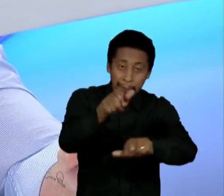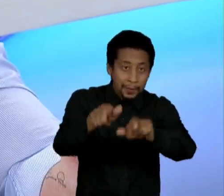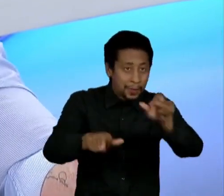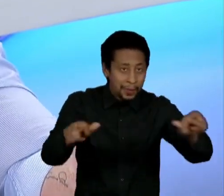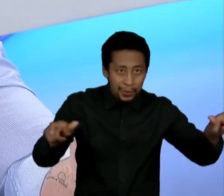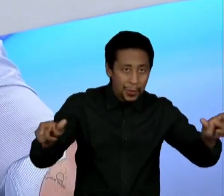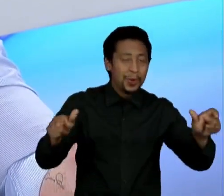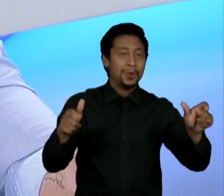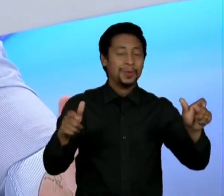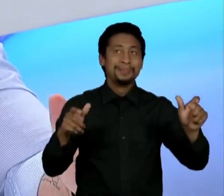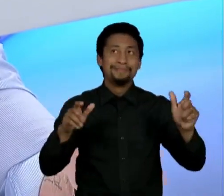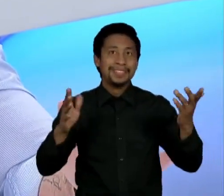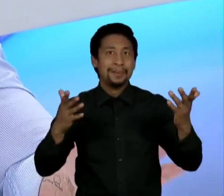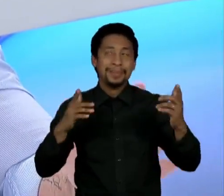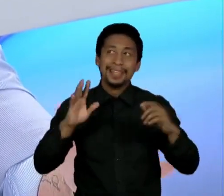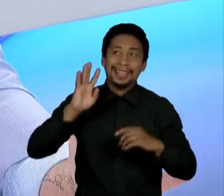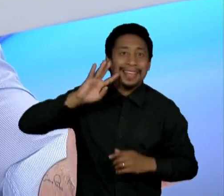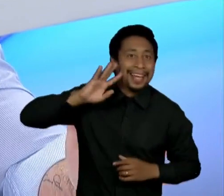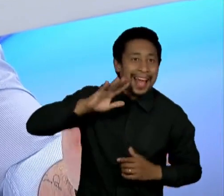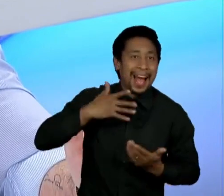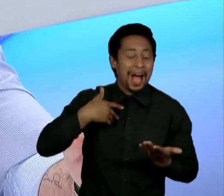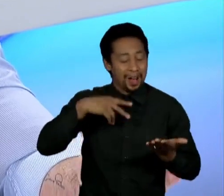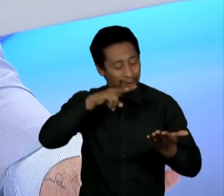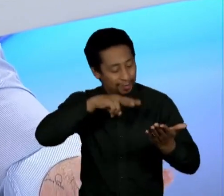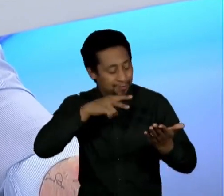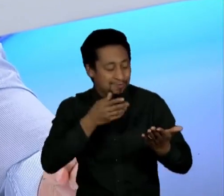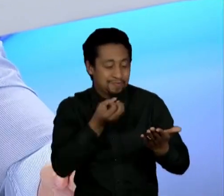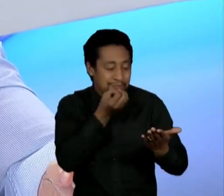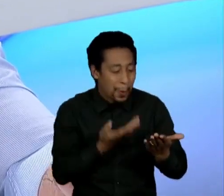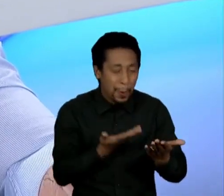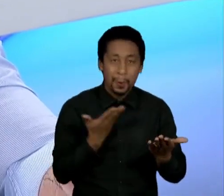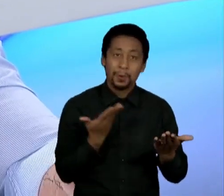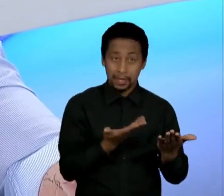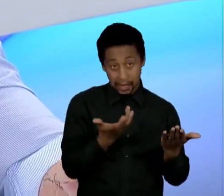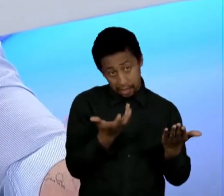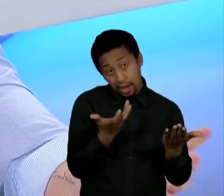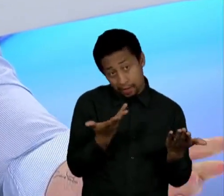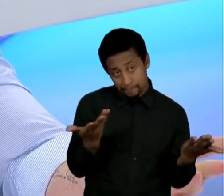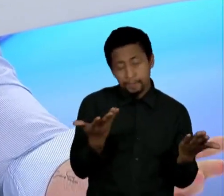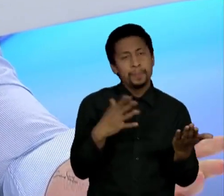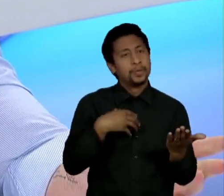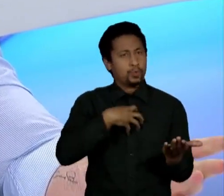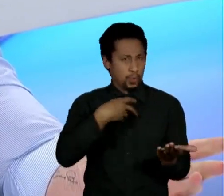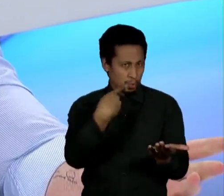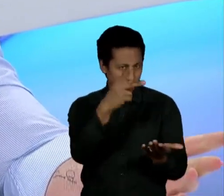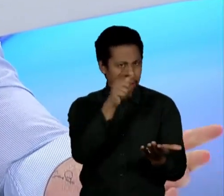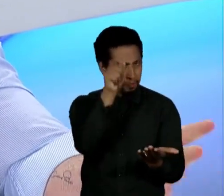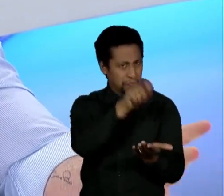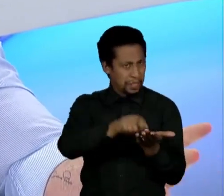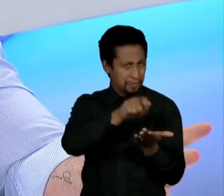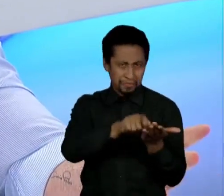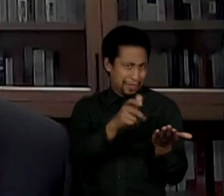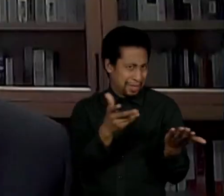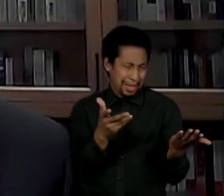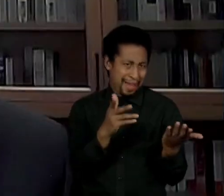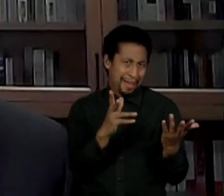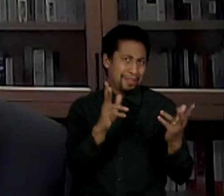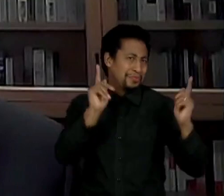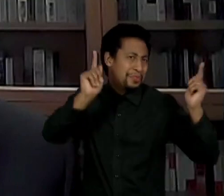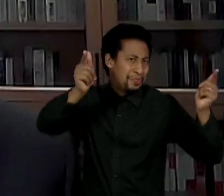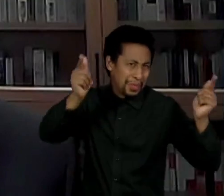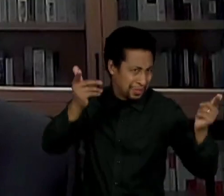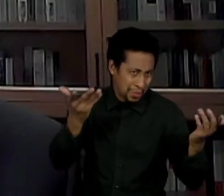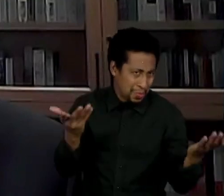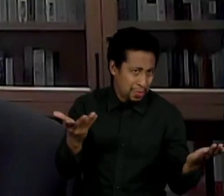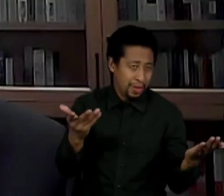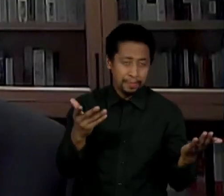entrevista, você disse que há algumas maneiras simples de distinguir entre puro entretenimento, um tipo de cultura de massa e o que pode se chamar